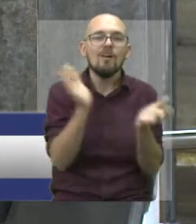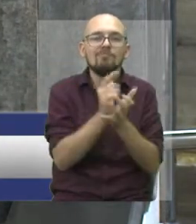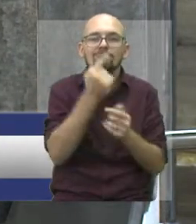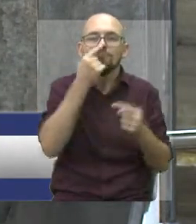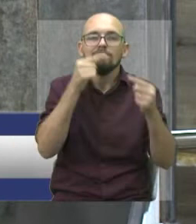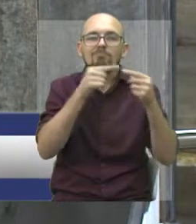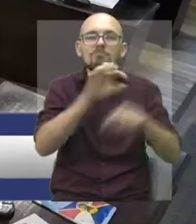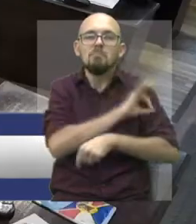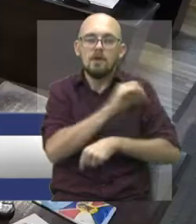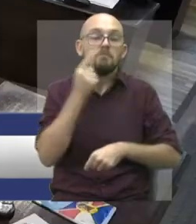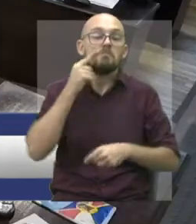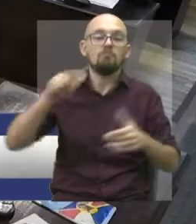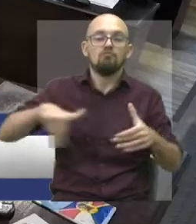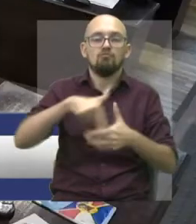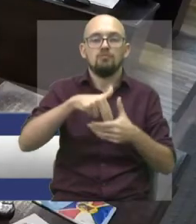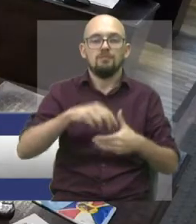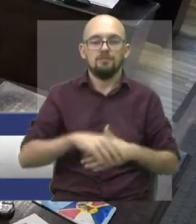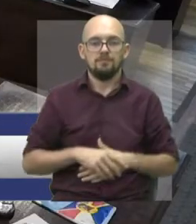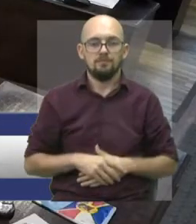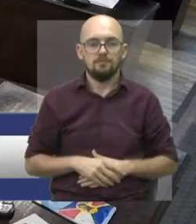hoje.